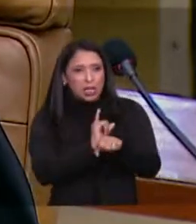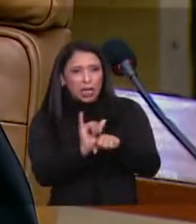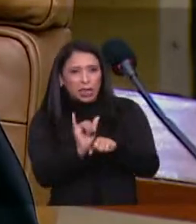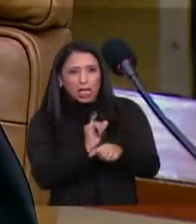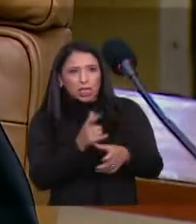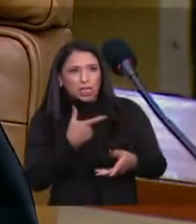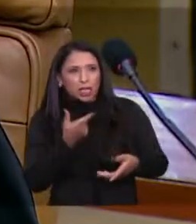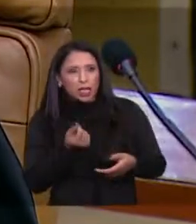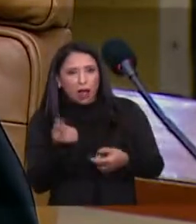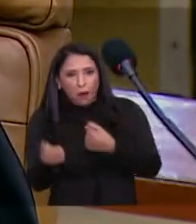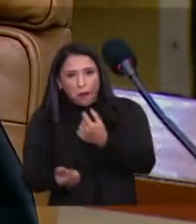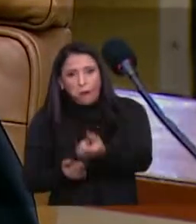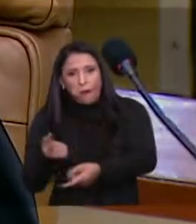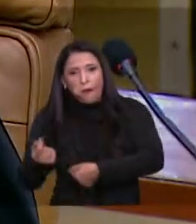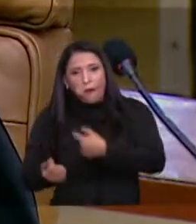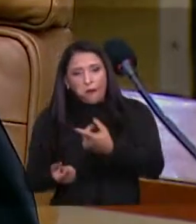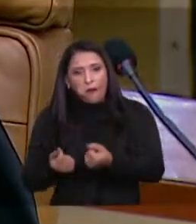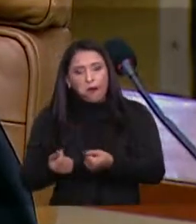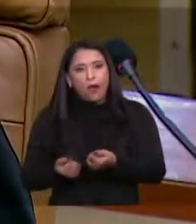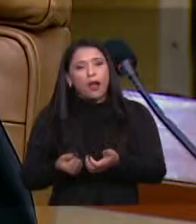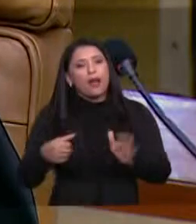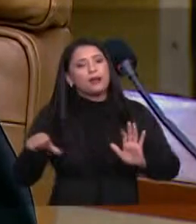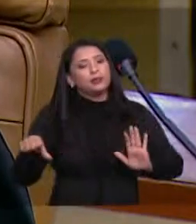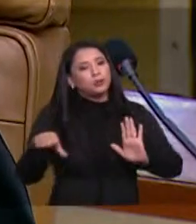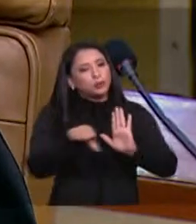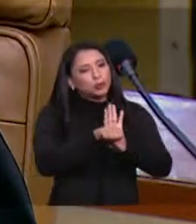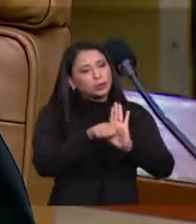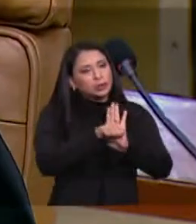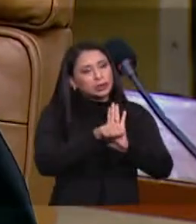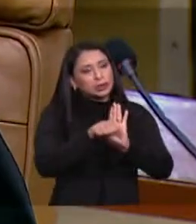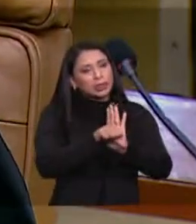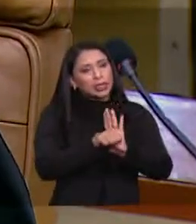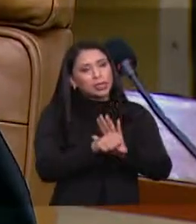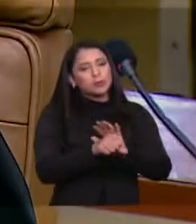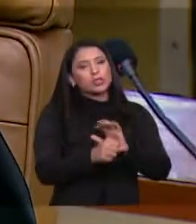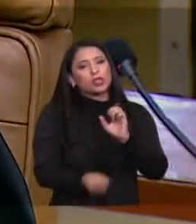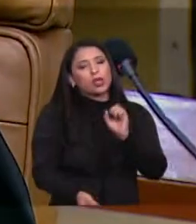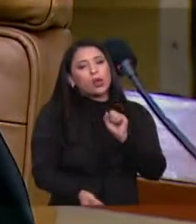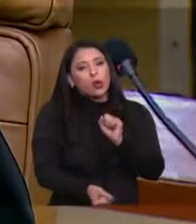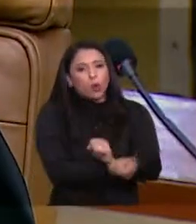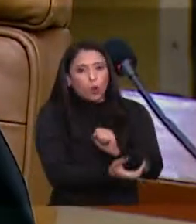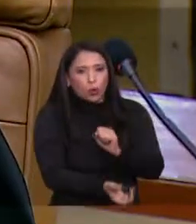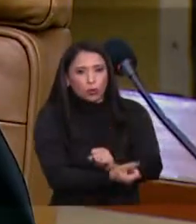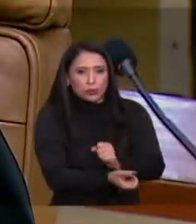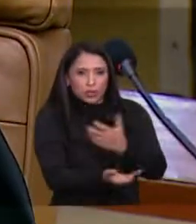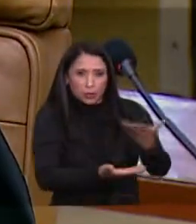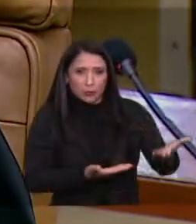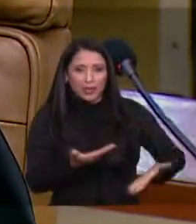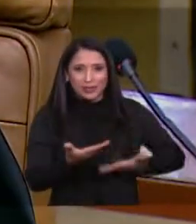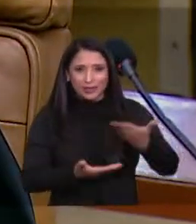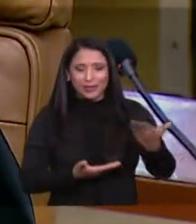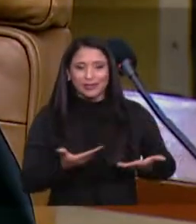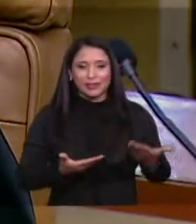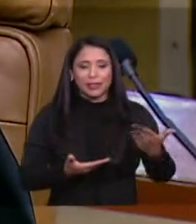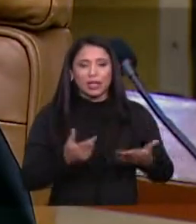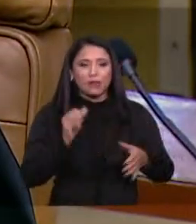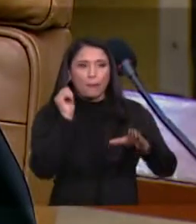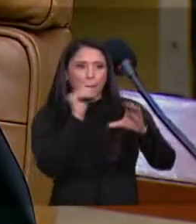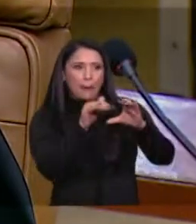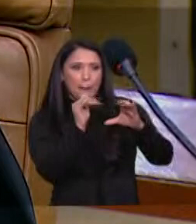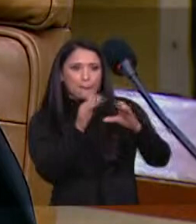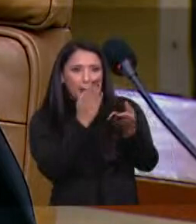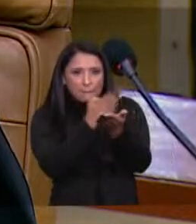lavagem dos recursos obtidos a partir dos limites de corrupção passiva consistentes em depósitos